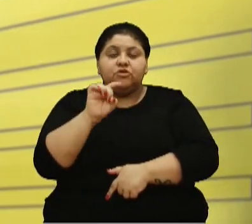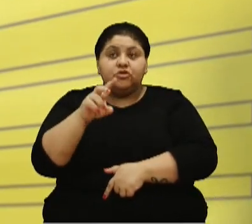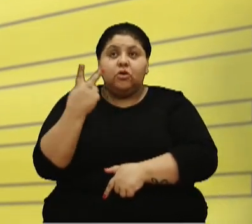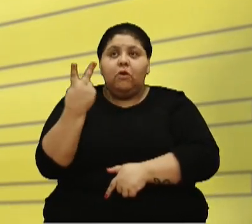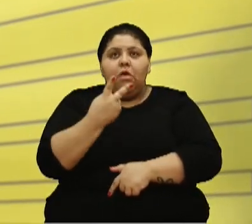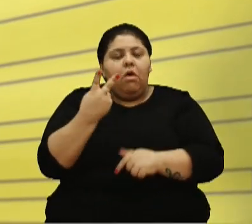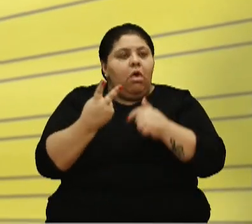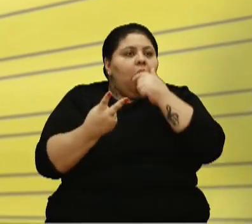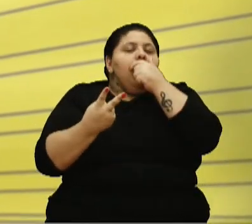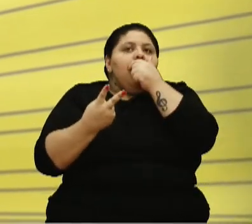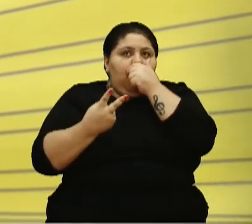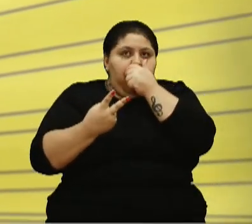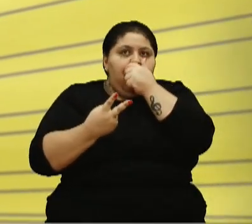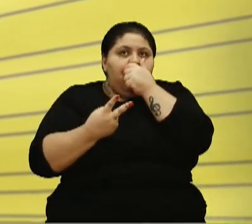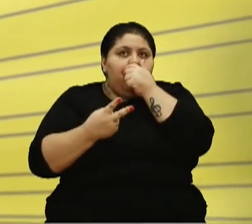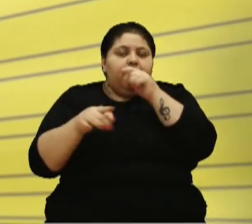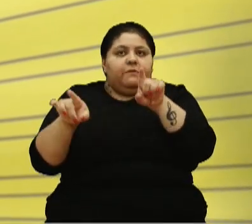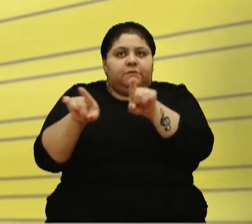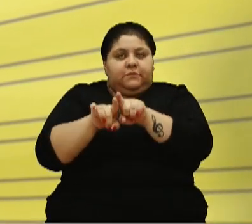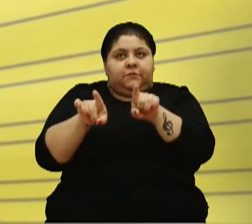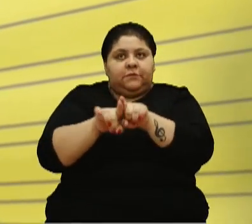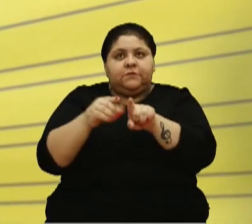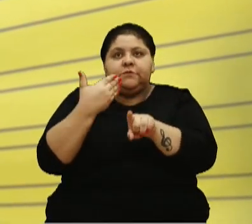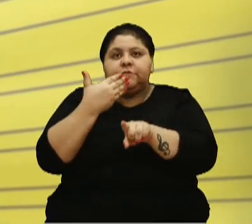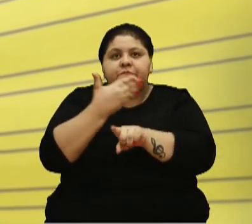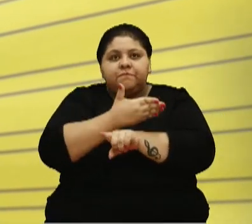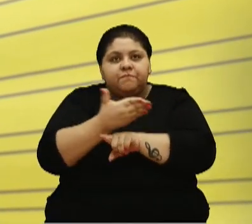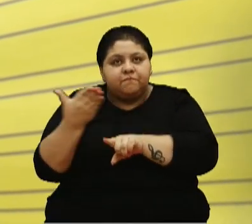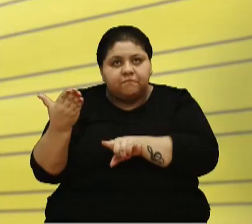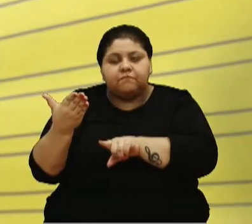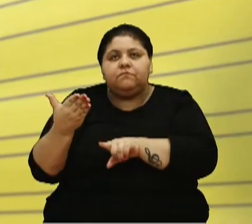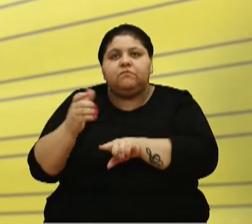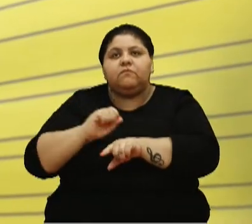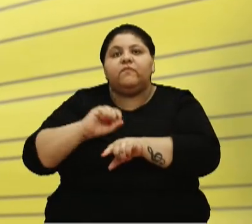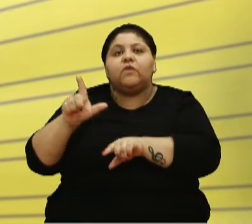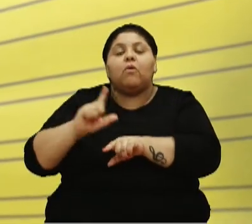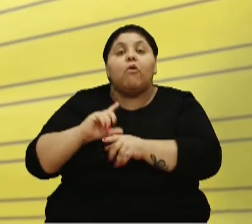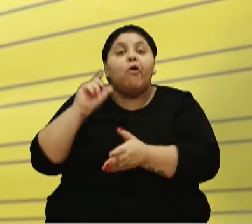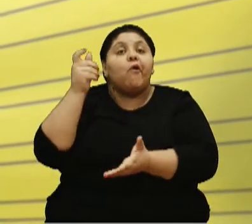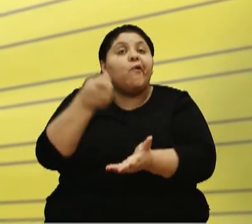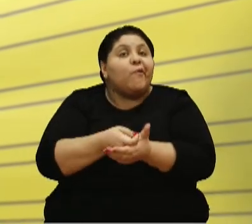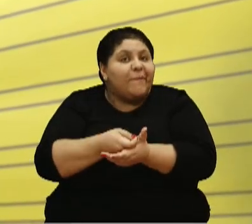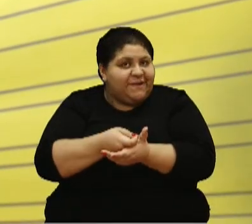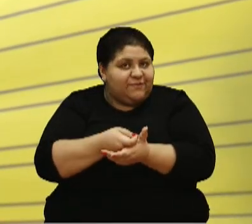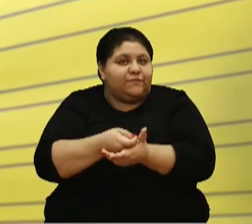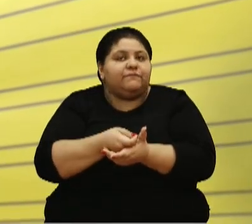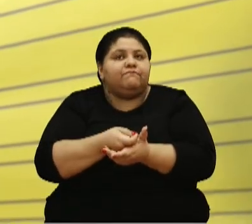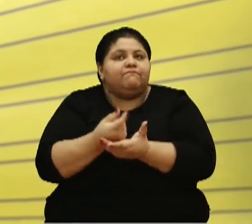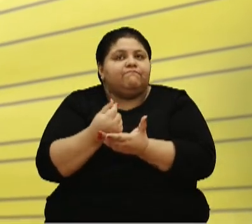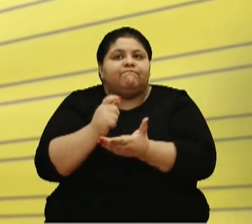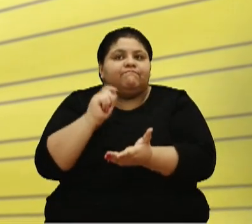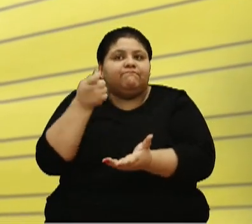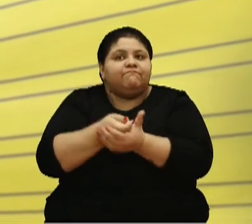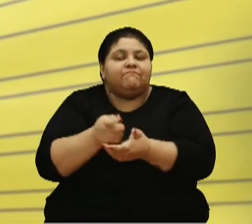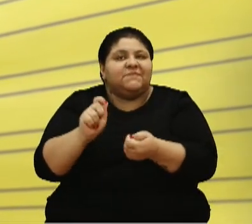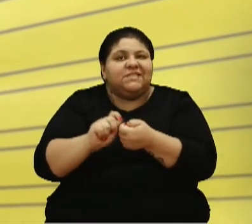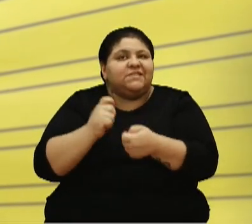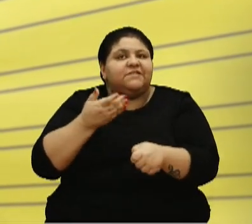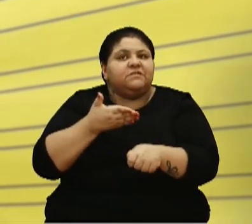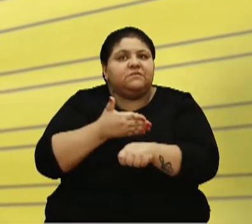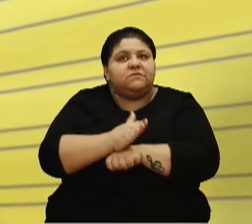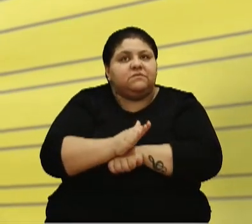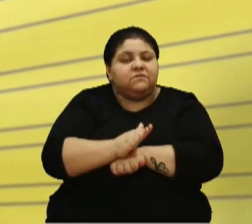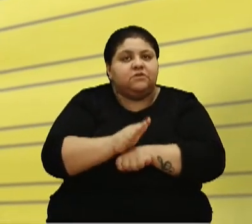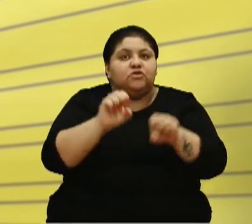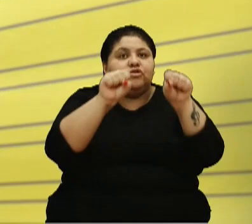2. E eu pergunto a você aí de casa, qual é o preço que se paga por não fazer parte